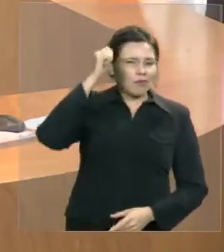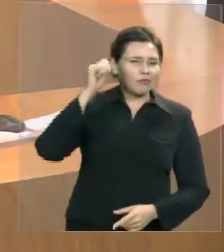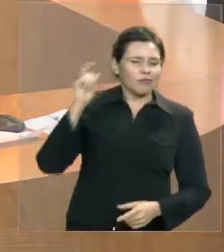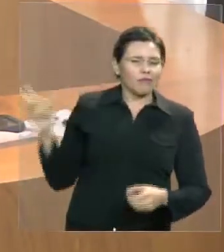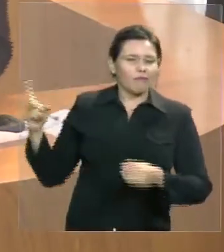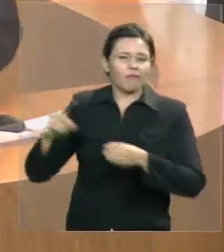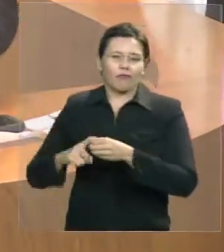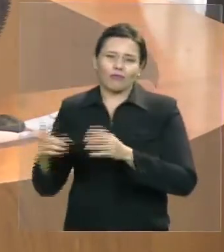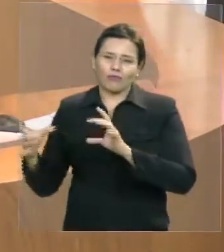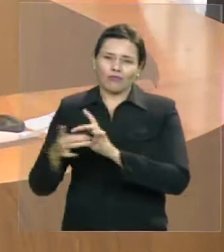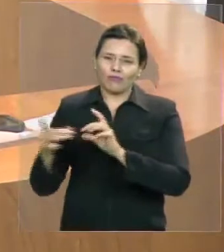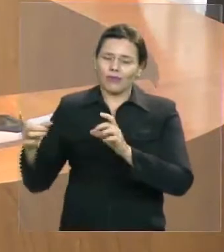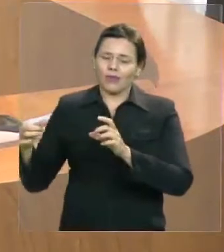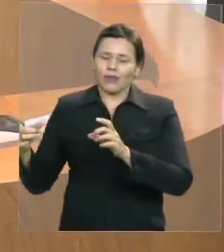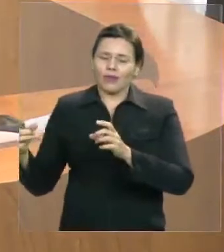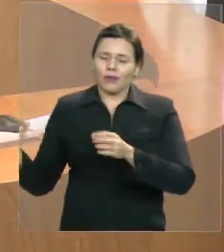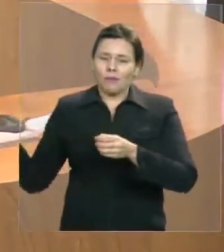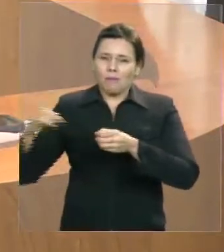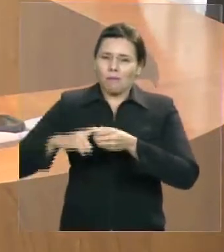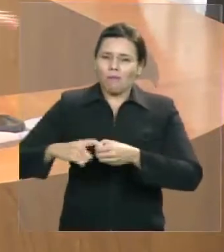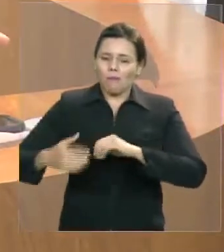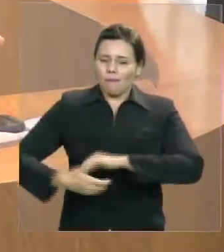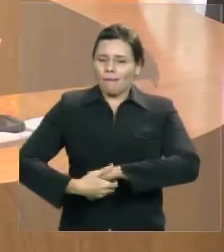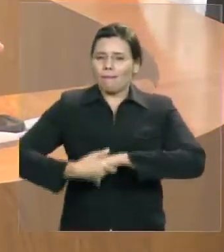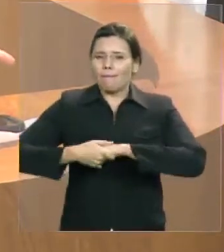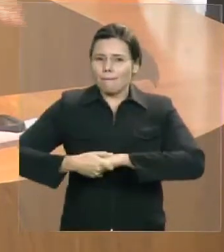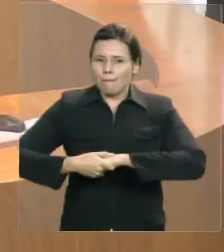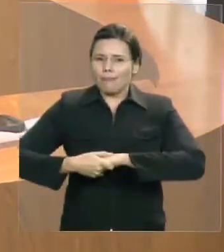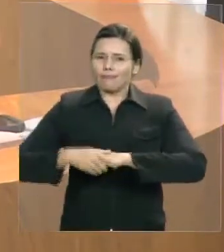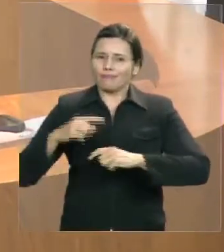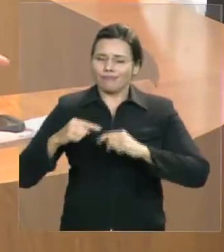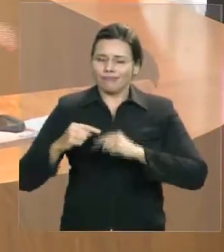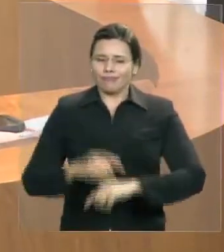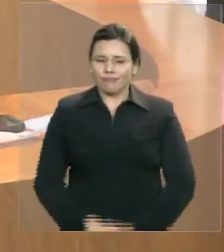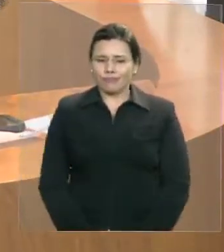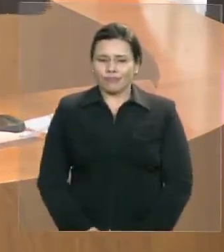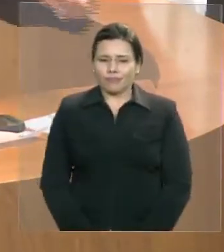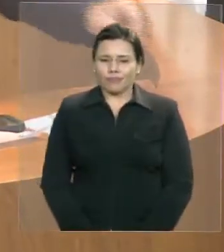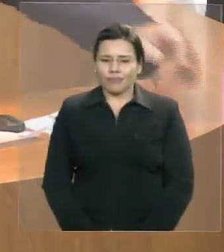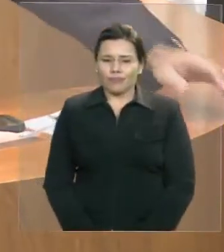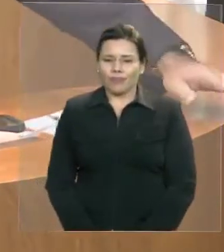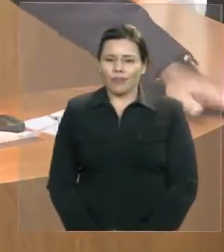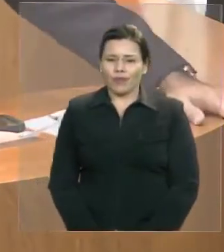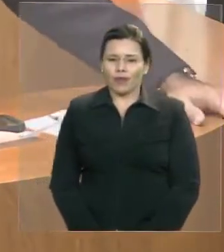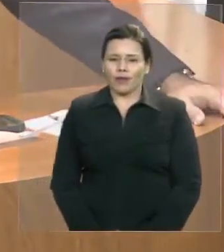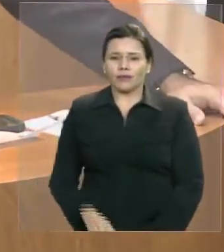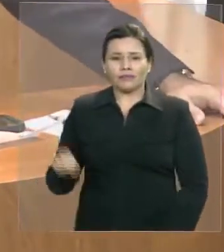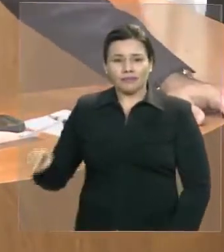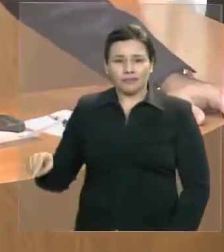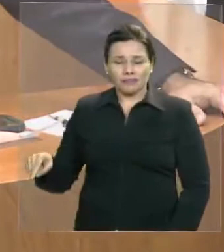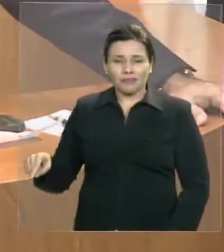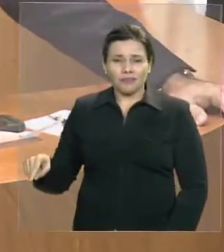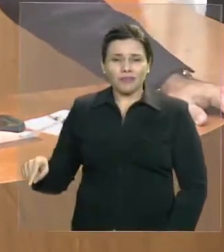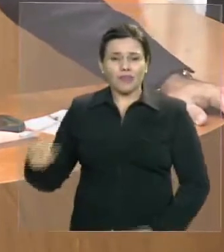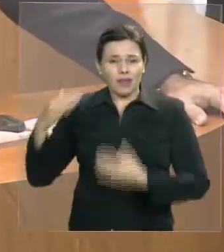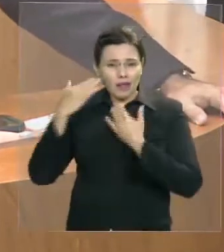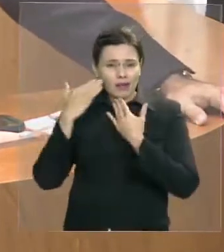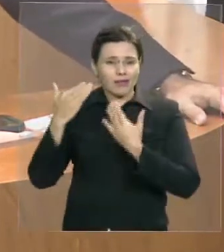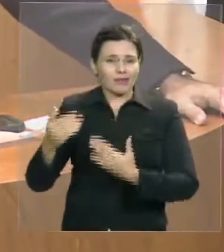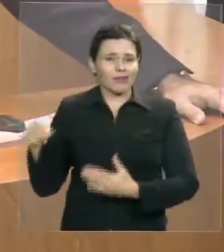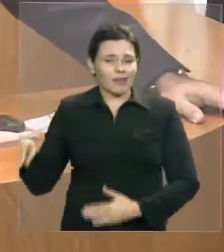agradecer o partido dele, o Partido Progressista, e está com o deputado André Fufuca, deputado Marco